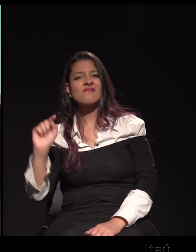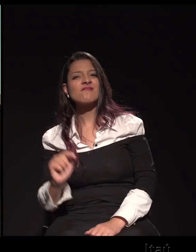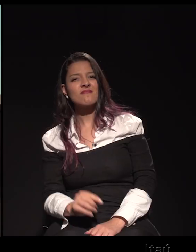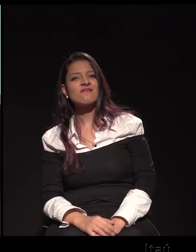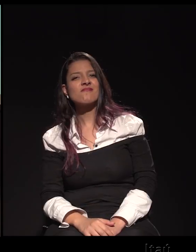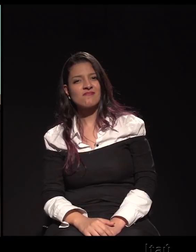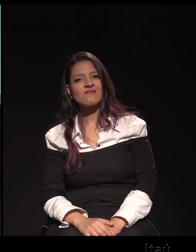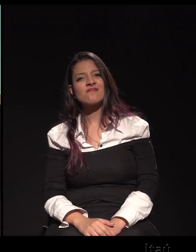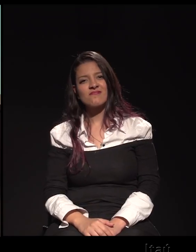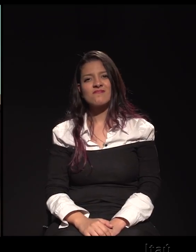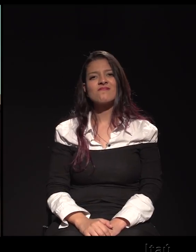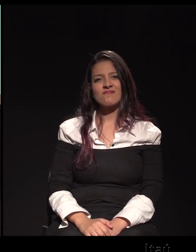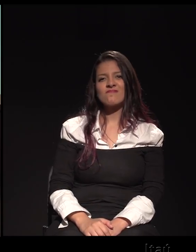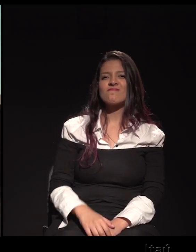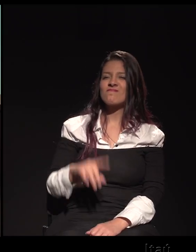é